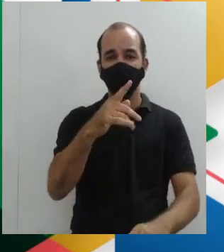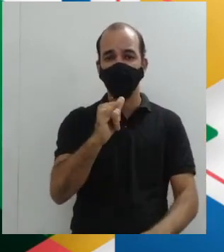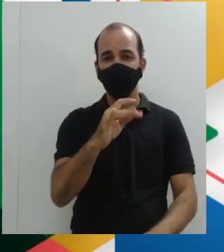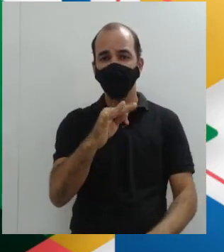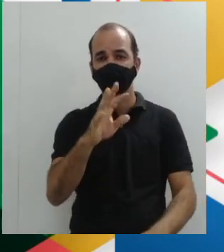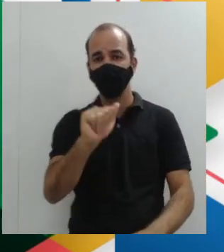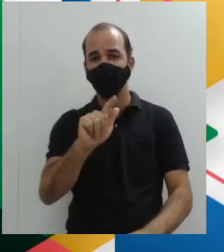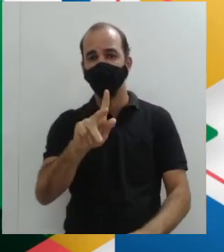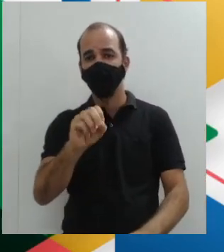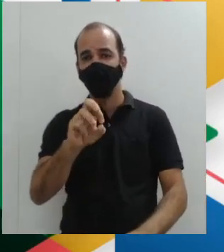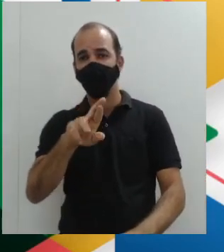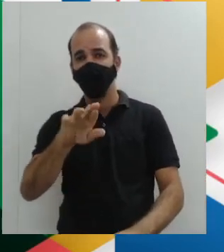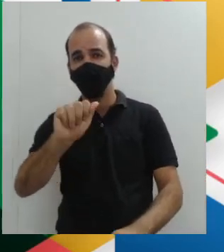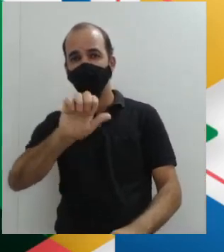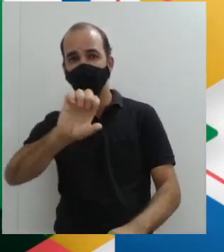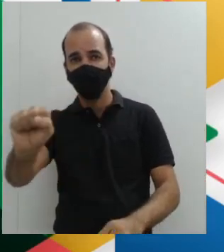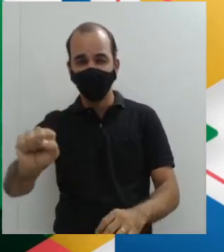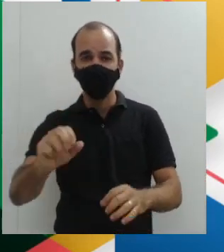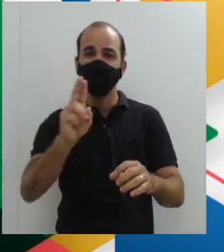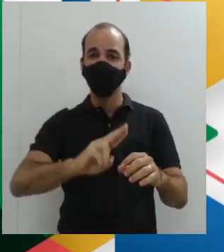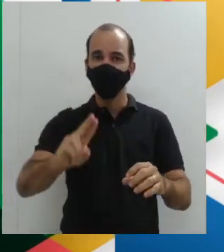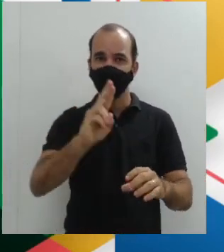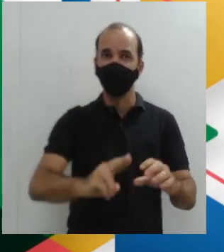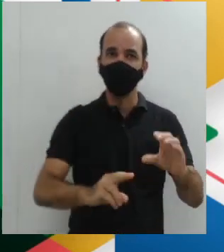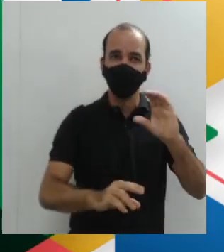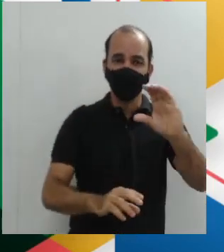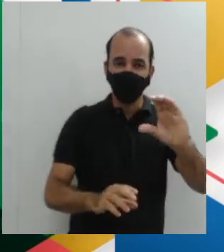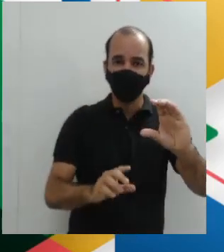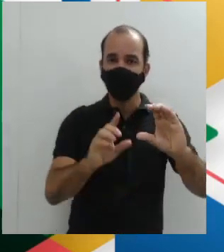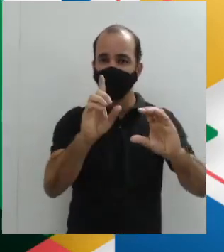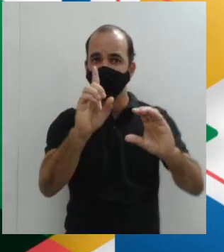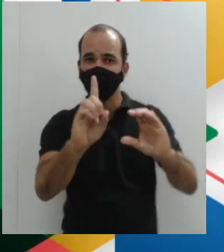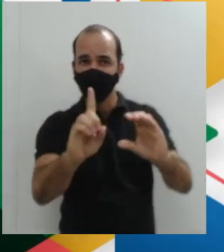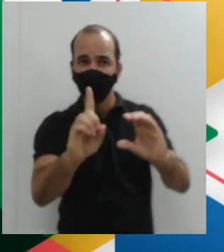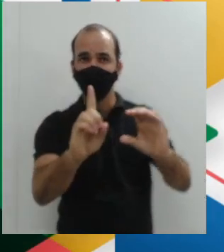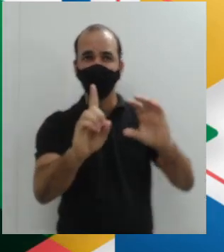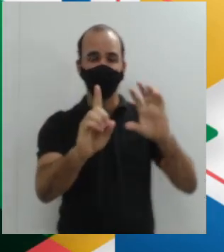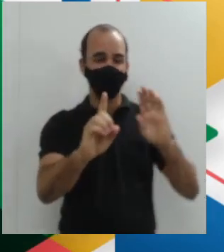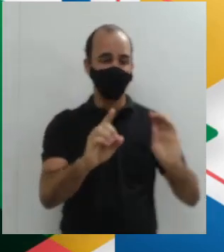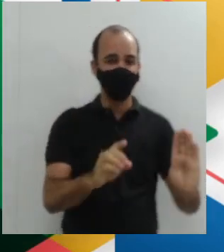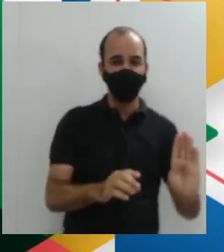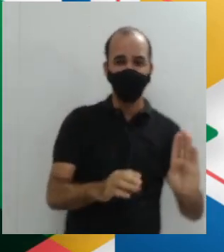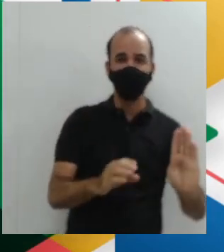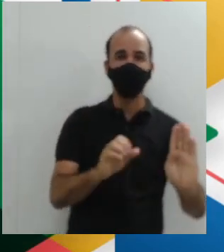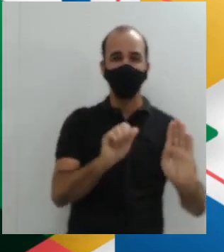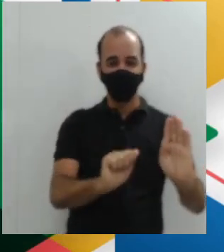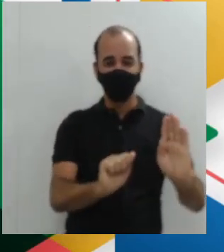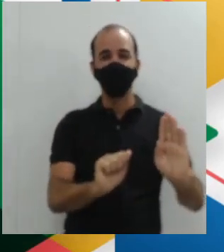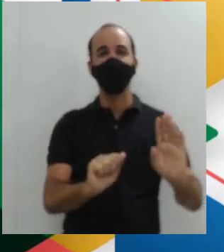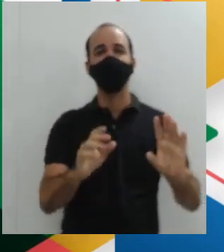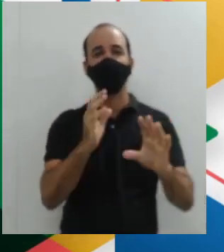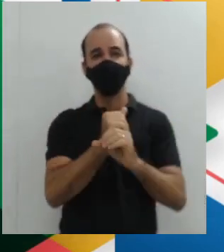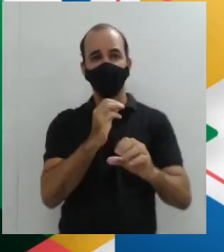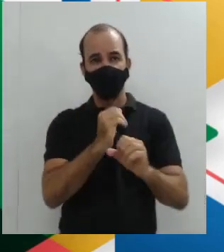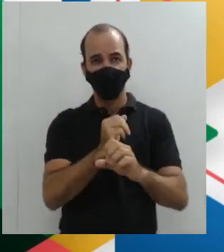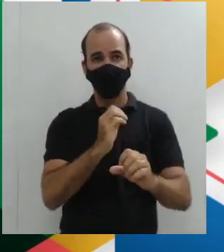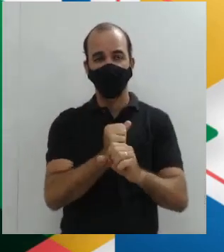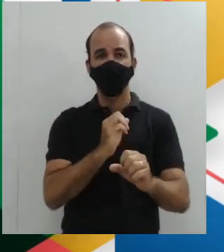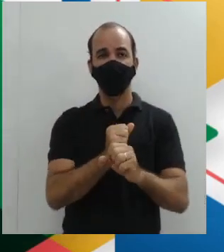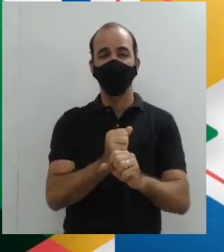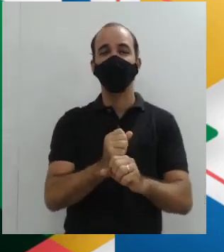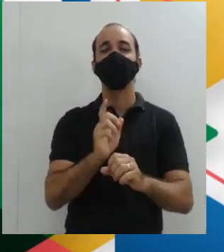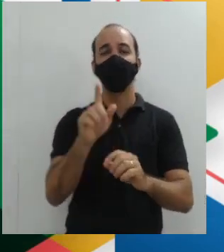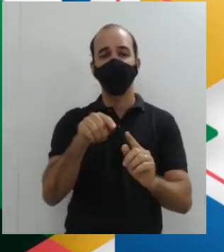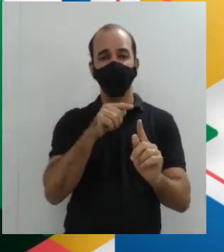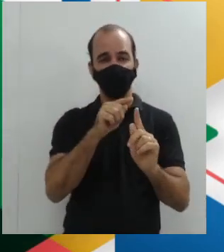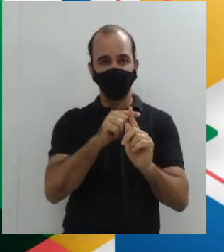e Czinho, eu posso calcular a diagonal Dzão, que é o objetivo dessa parte agora do